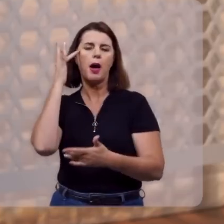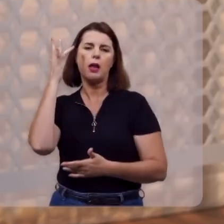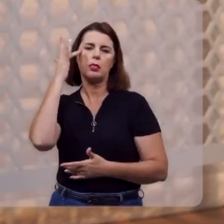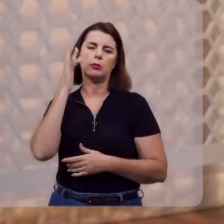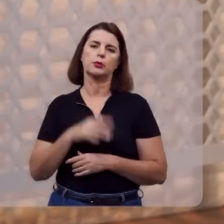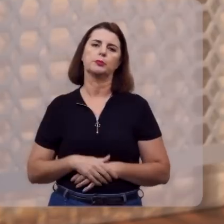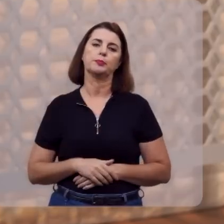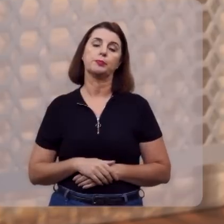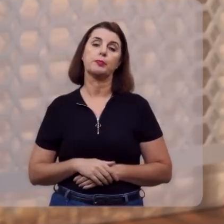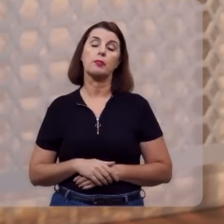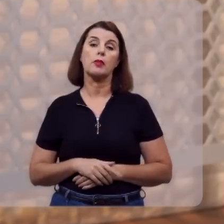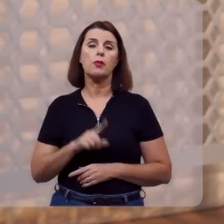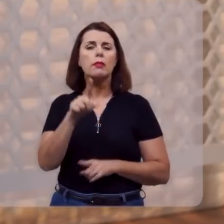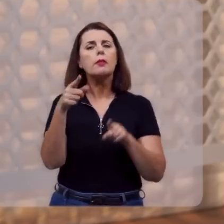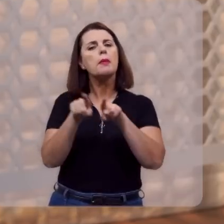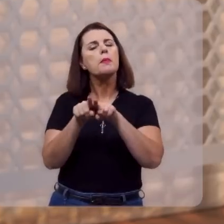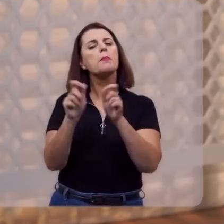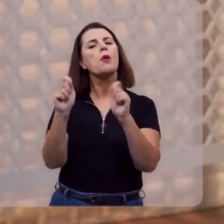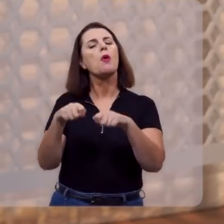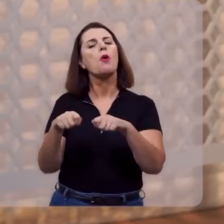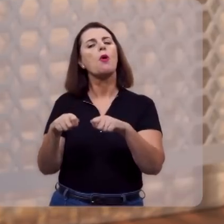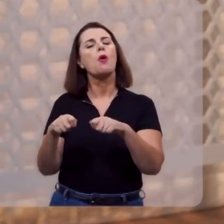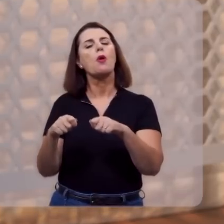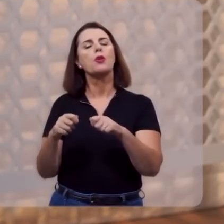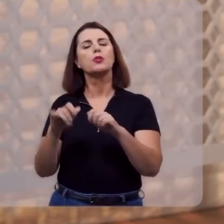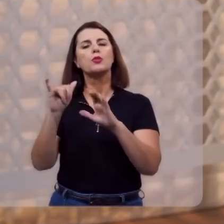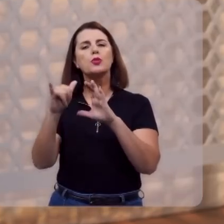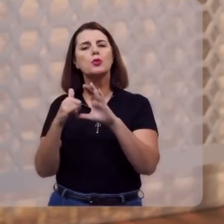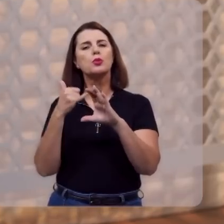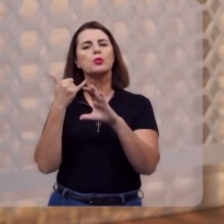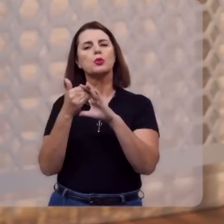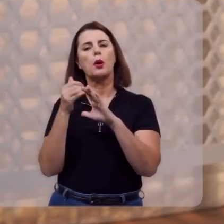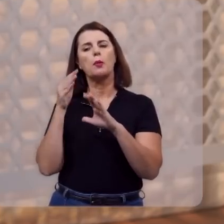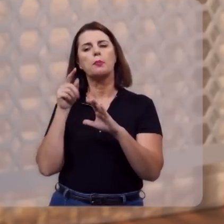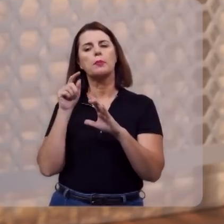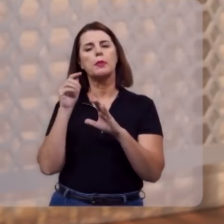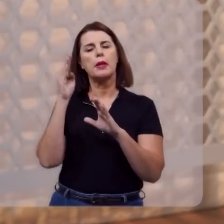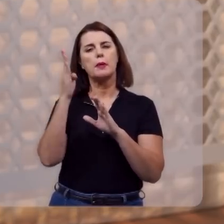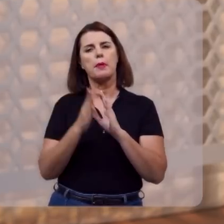do amadurecimento. Você também pode encontrar isso no